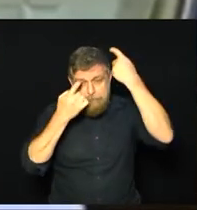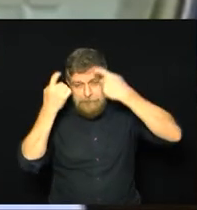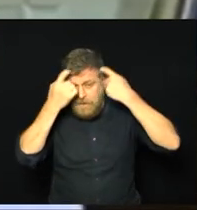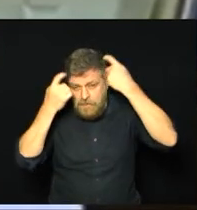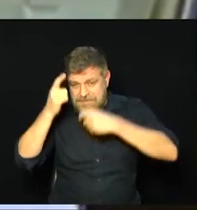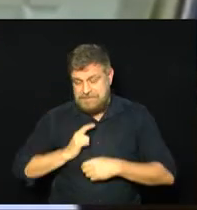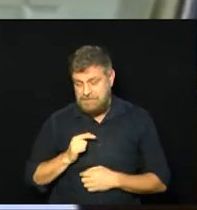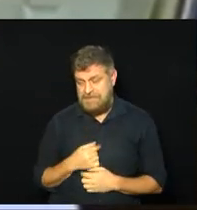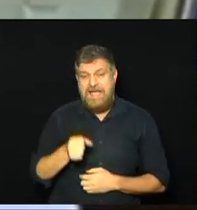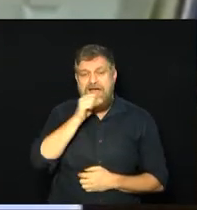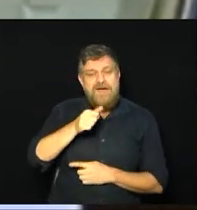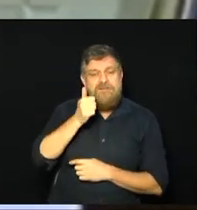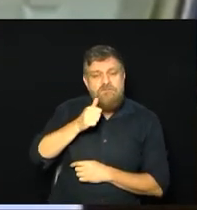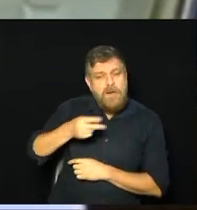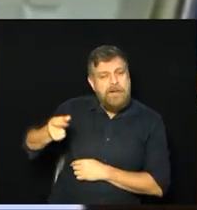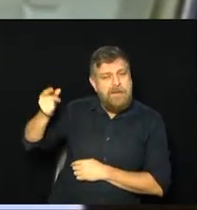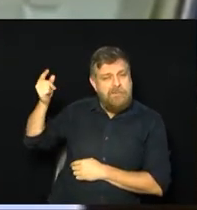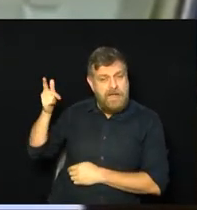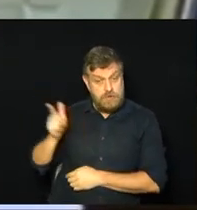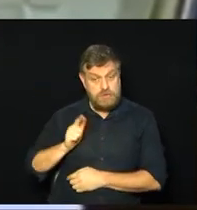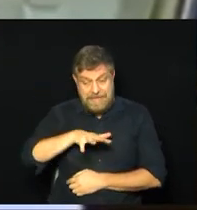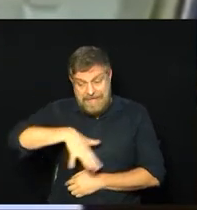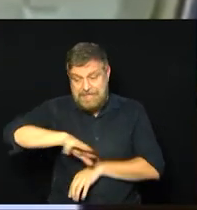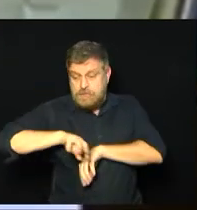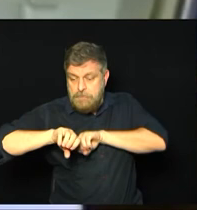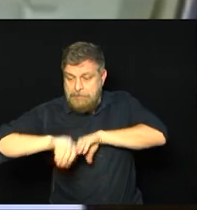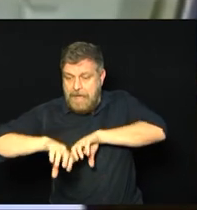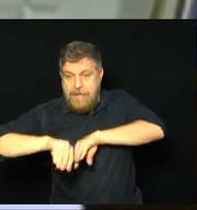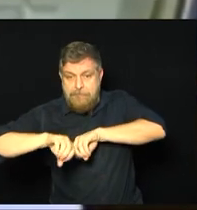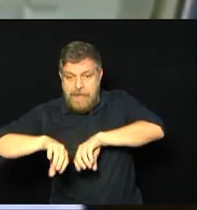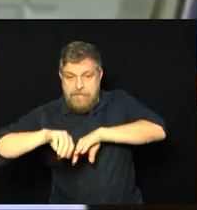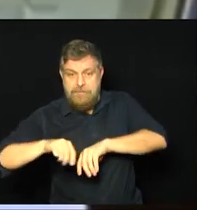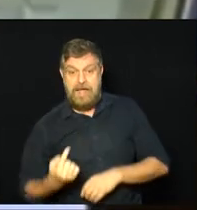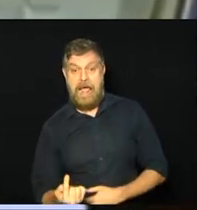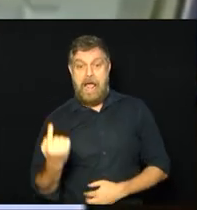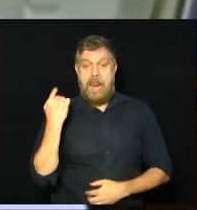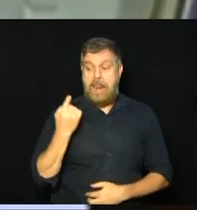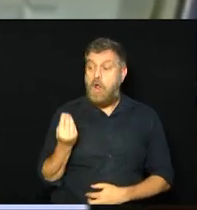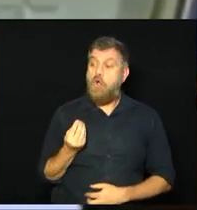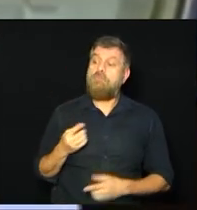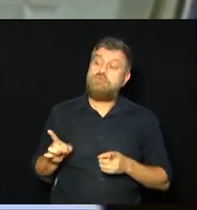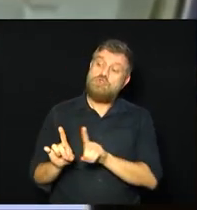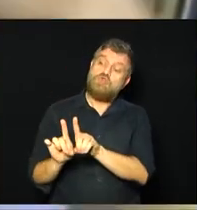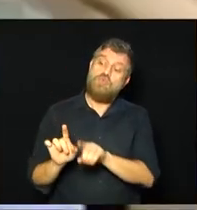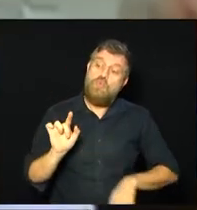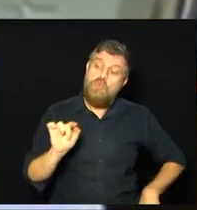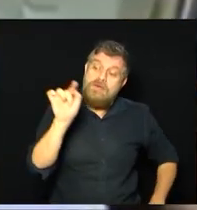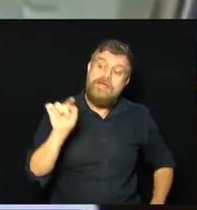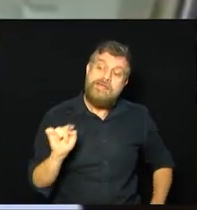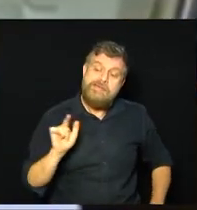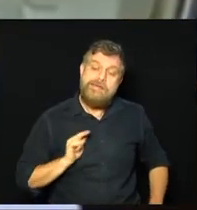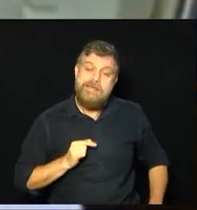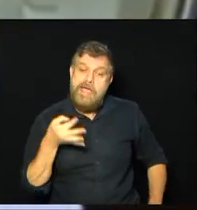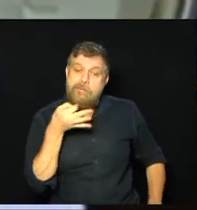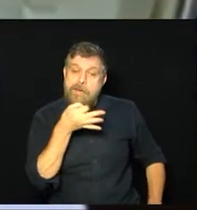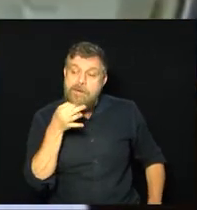que as nossas avós tinham na educação dos filhos delas, né, de com quem ele anda, com quem ele costuma